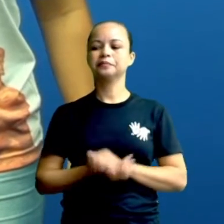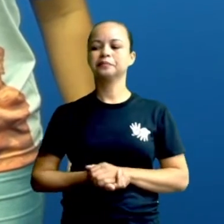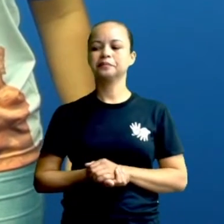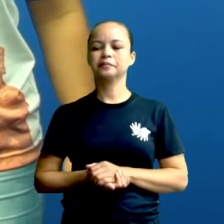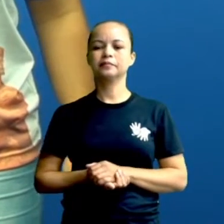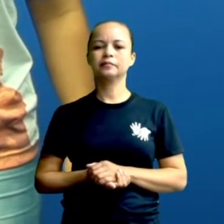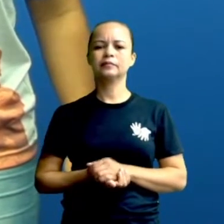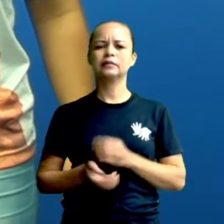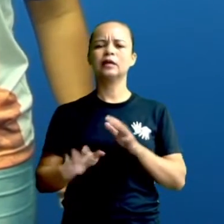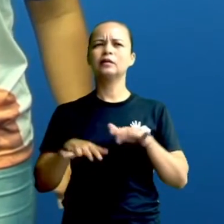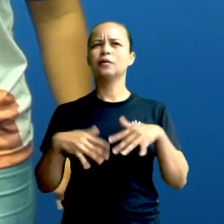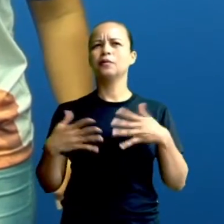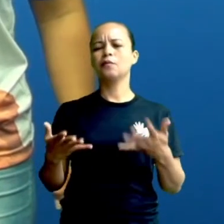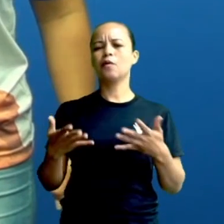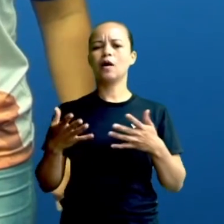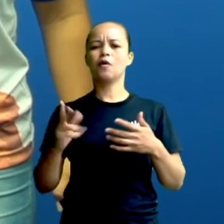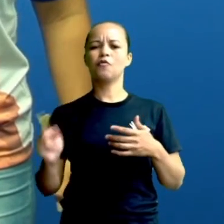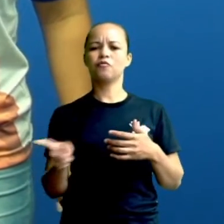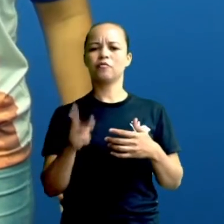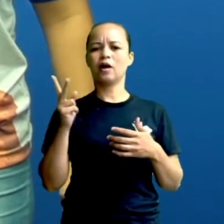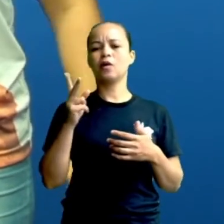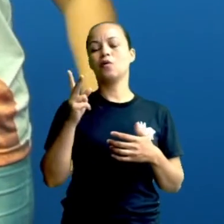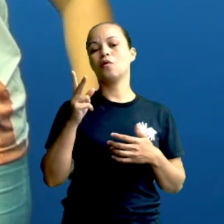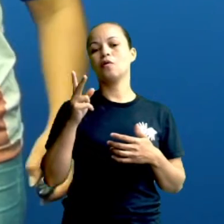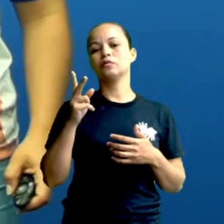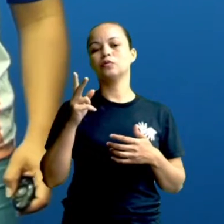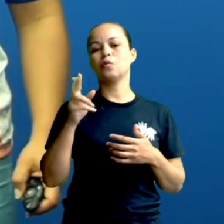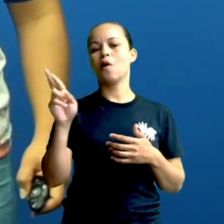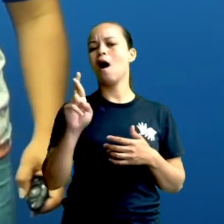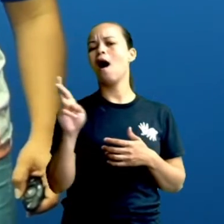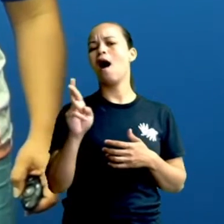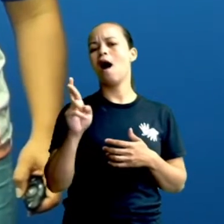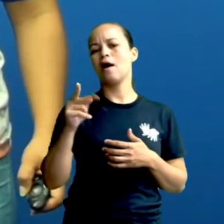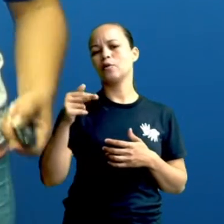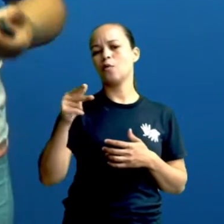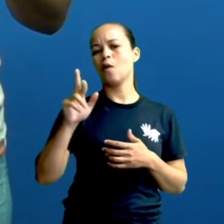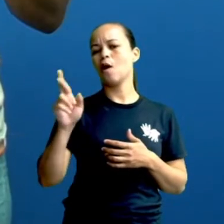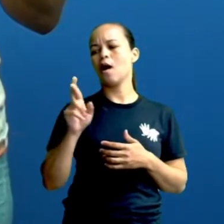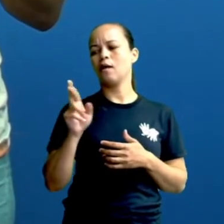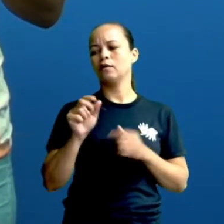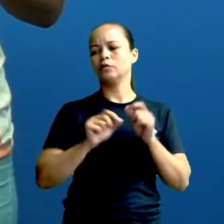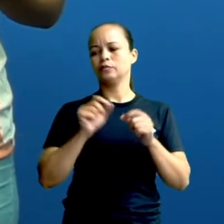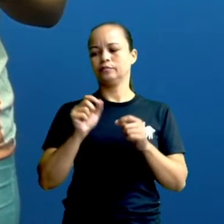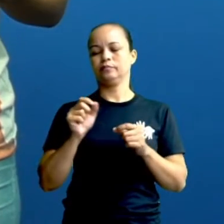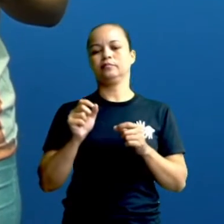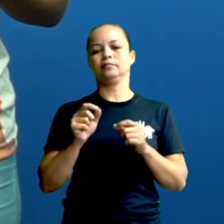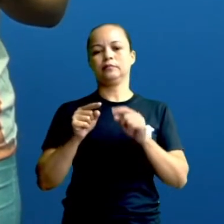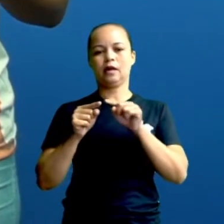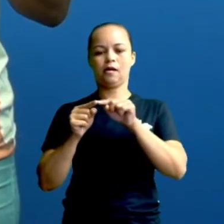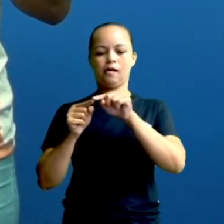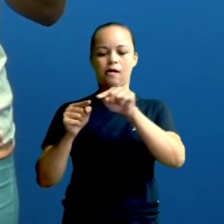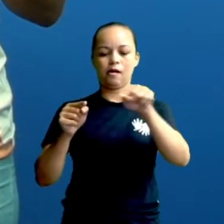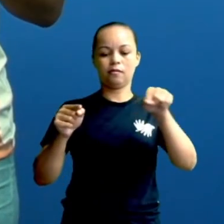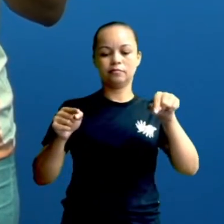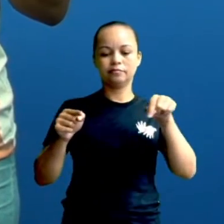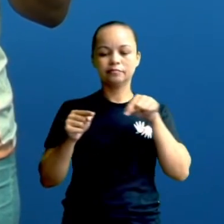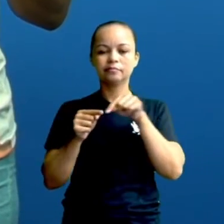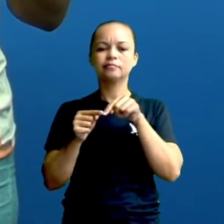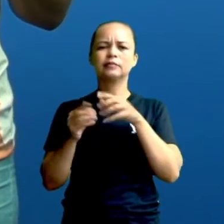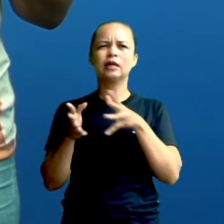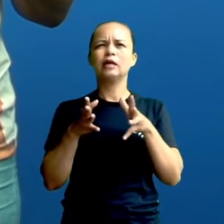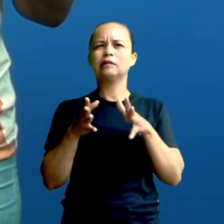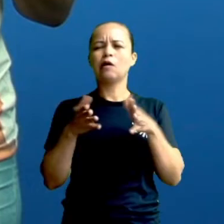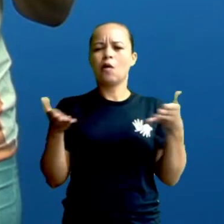Qual é o valor do raio da circunferência? Então agora, gente, ao invés